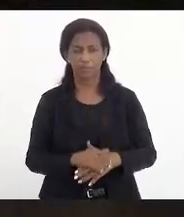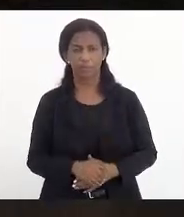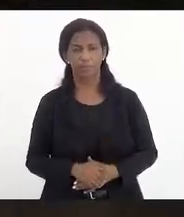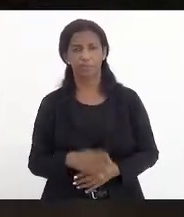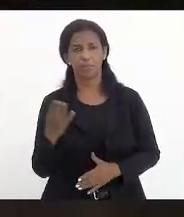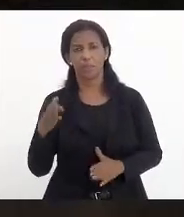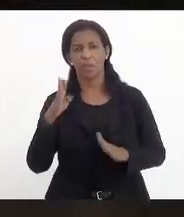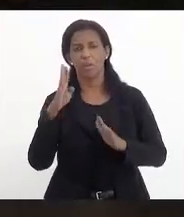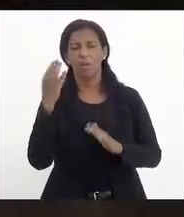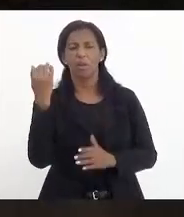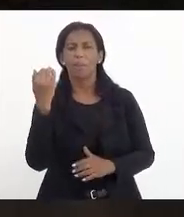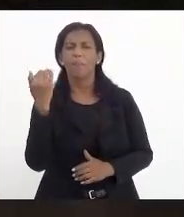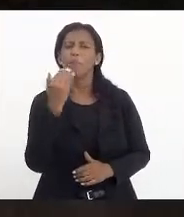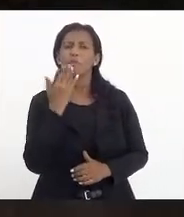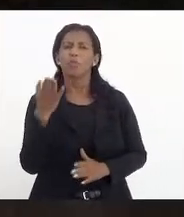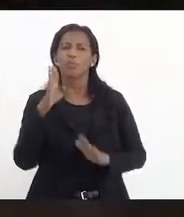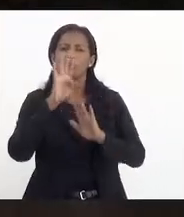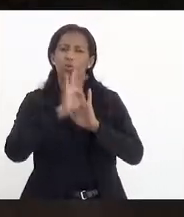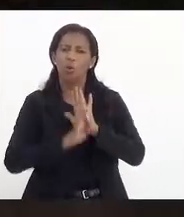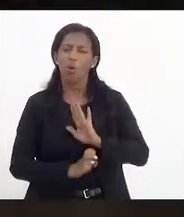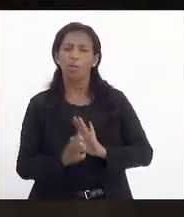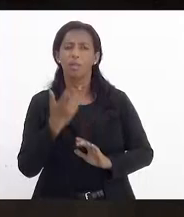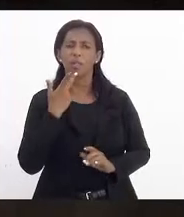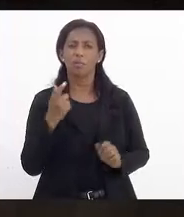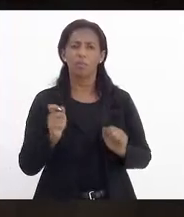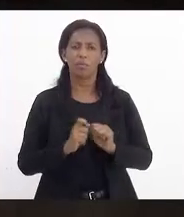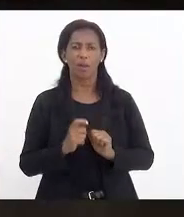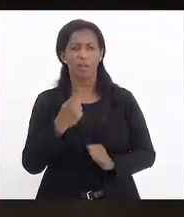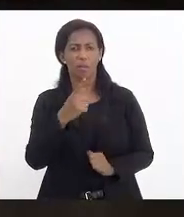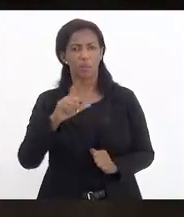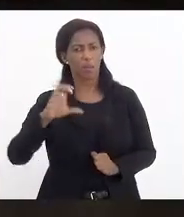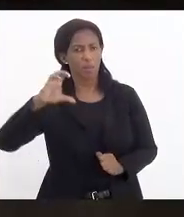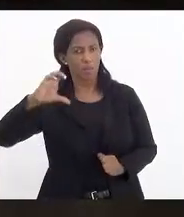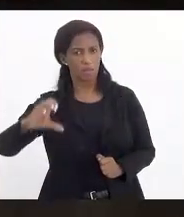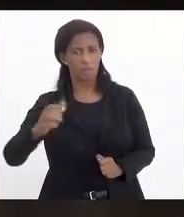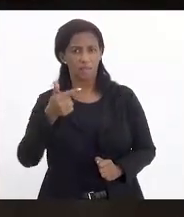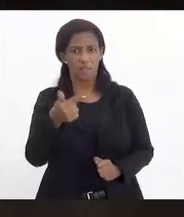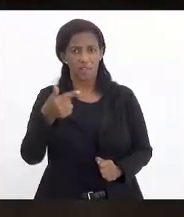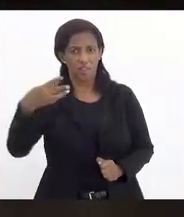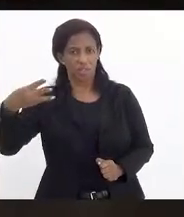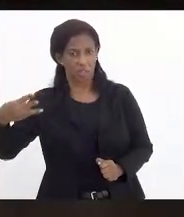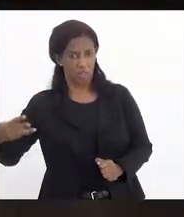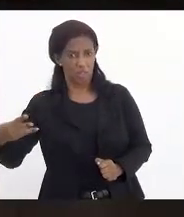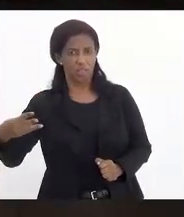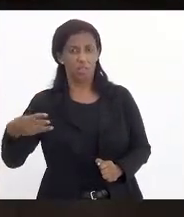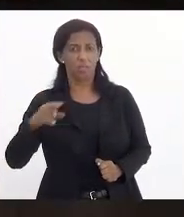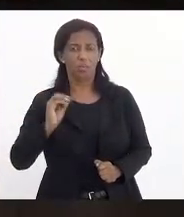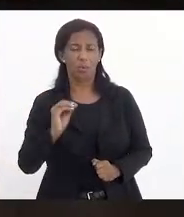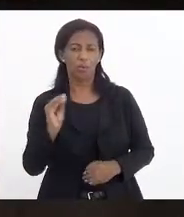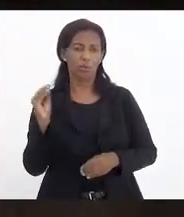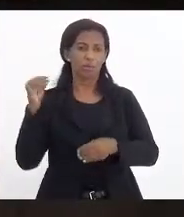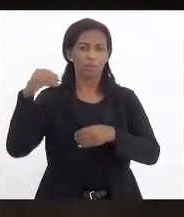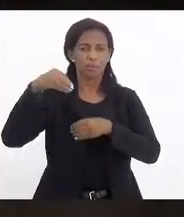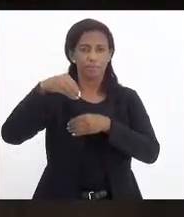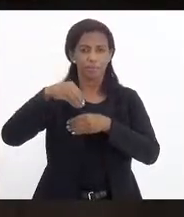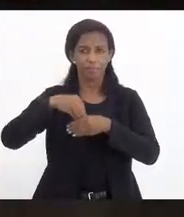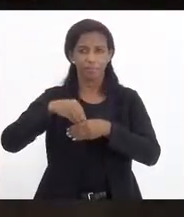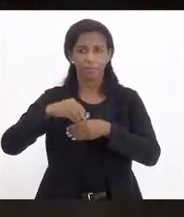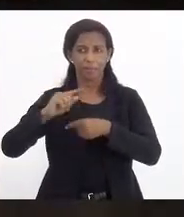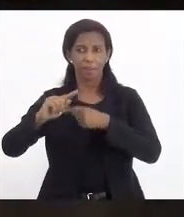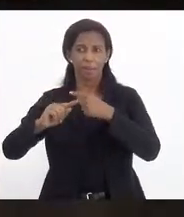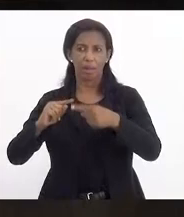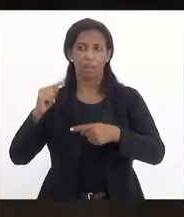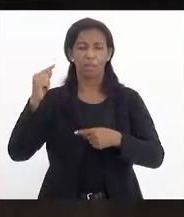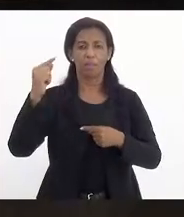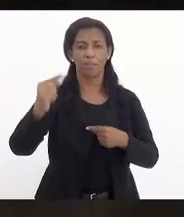questão de ordem que eu faço a Vossa Excelência é que o PLC 23 seja colocado para